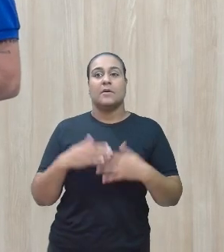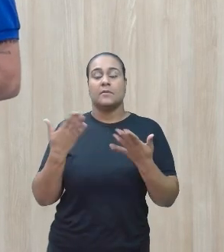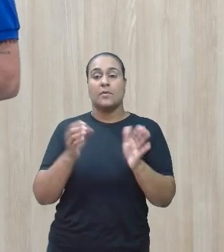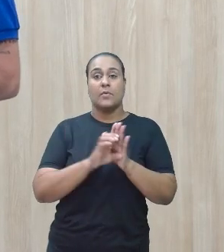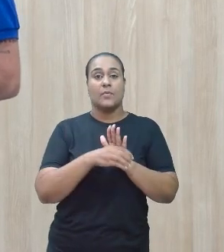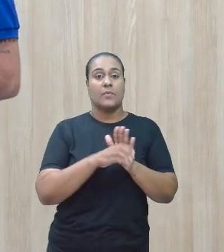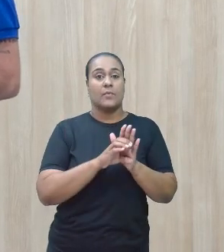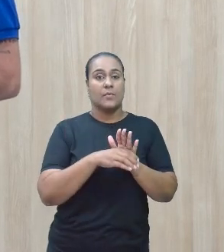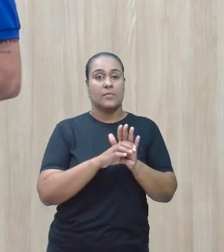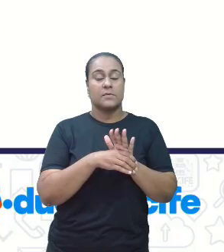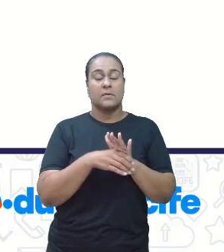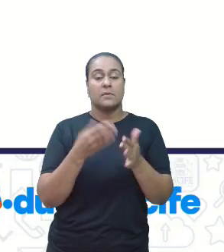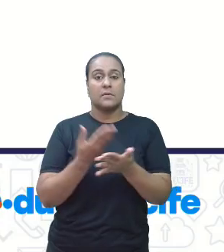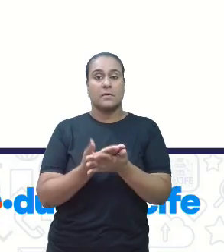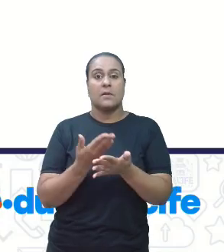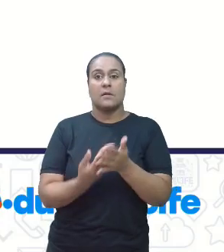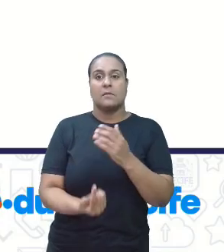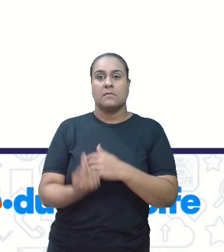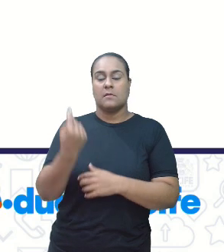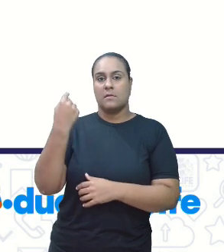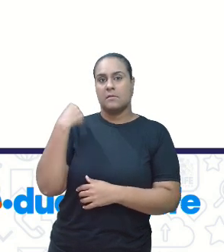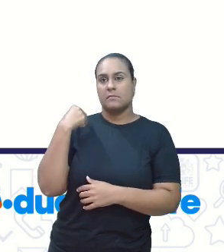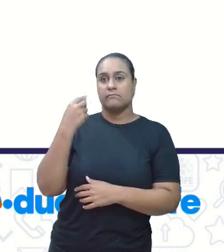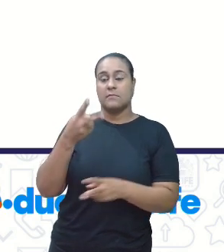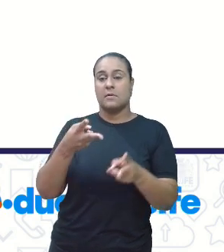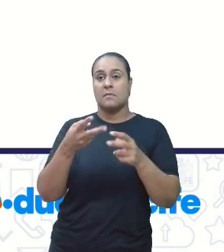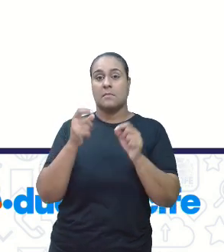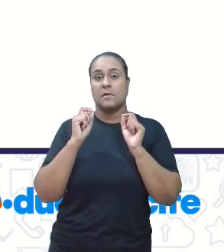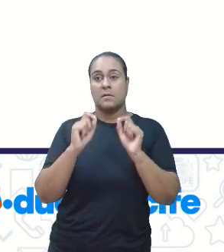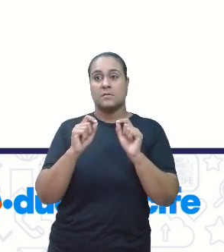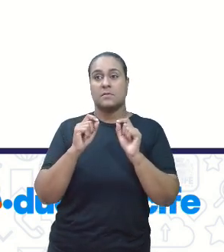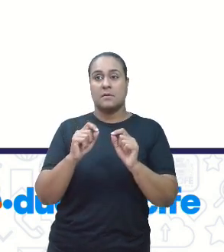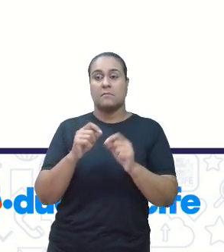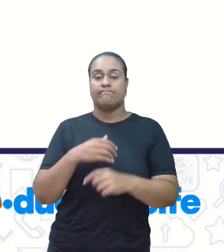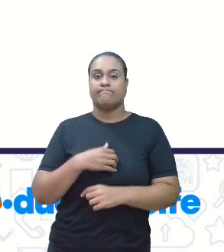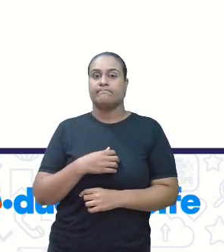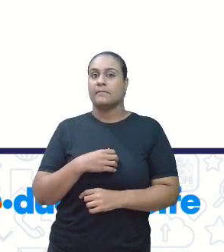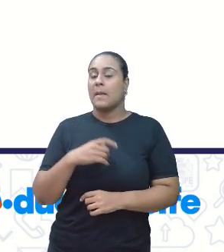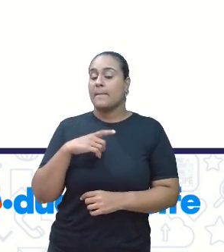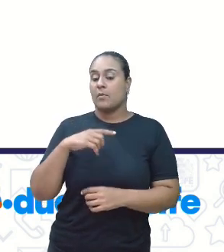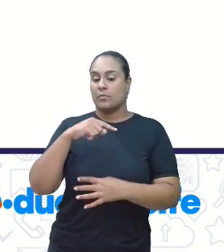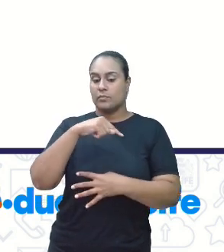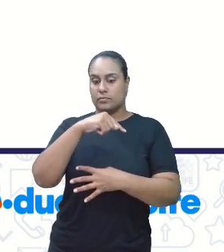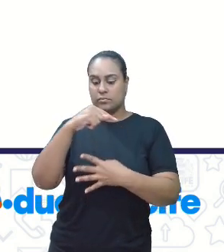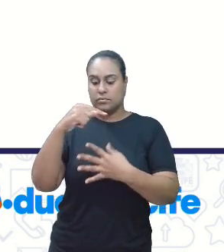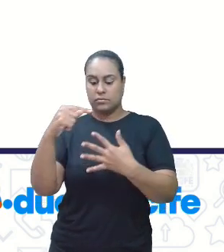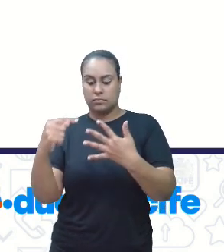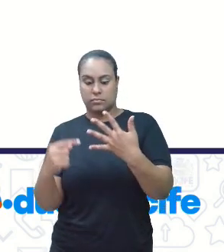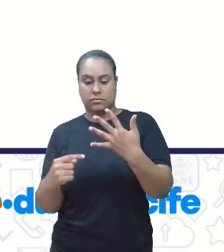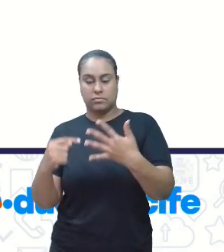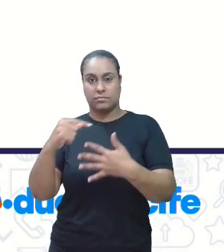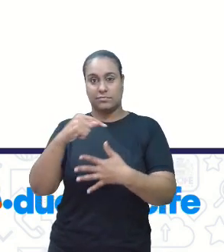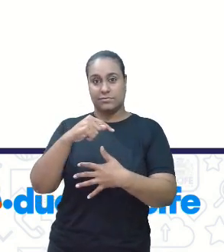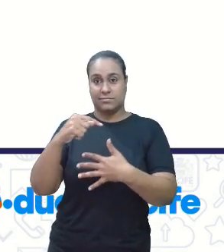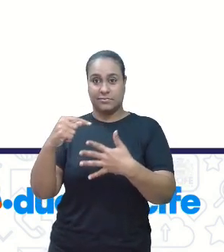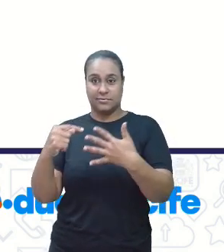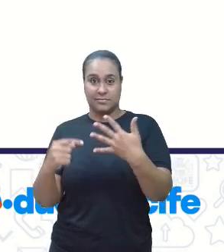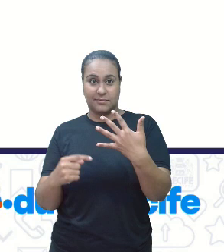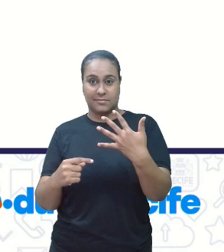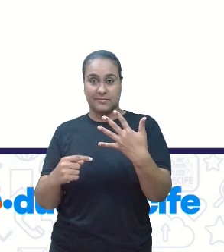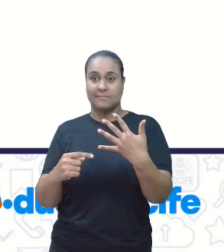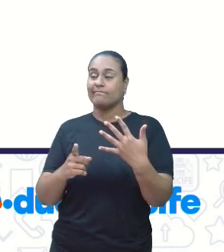que a gente trabalhou na aula anterior, a gente percebe que foi o seguinte: eu peguei os elementos que estão dispostos